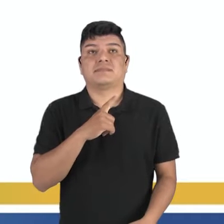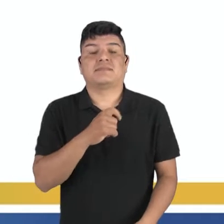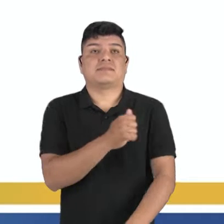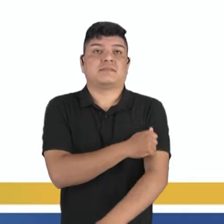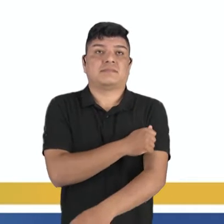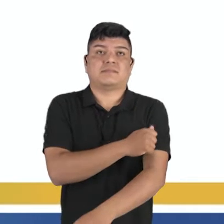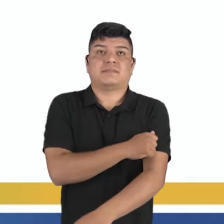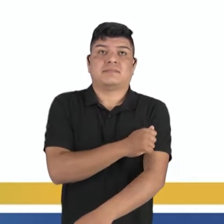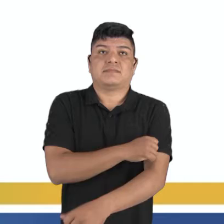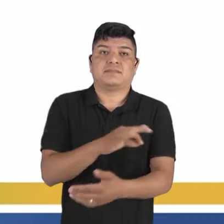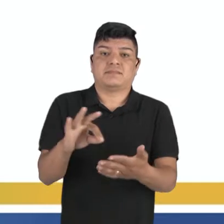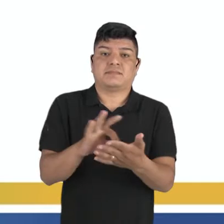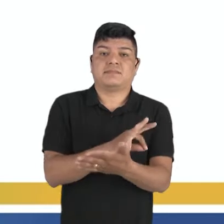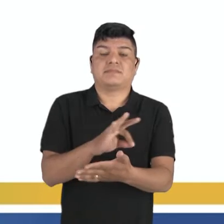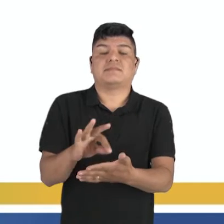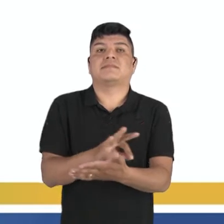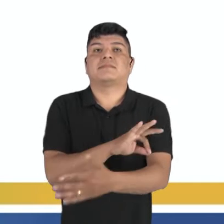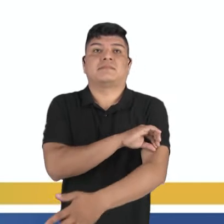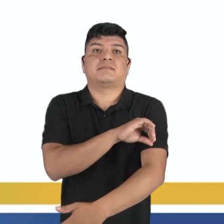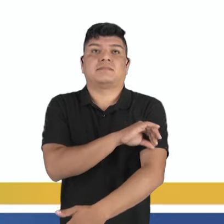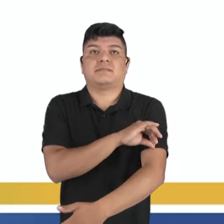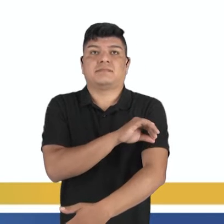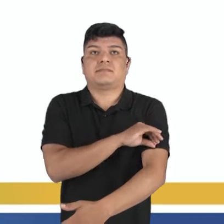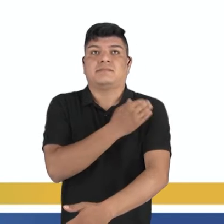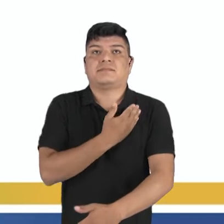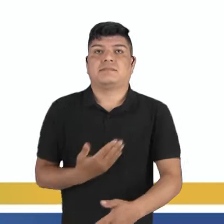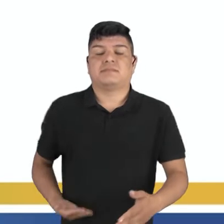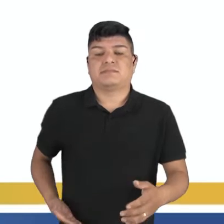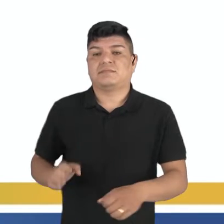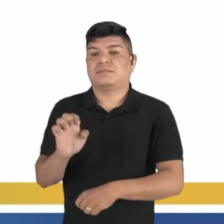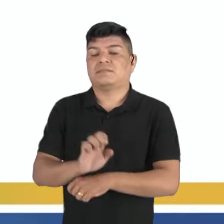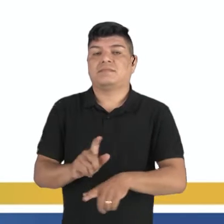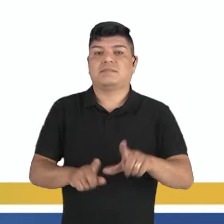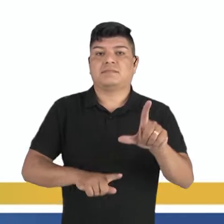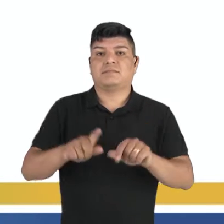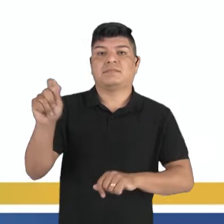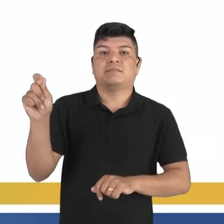aluno matriculado no nono ano da rede pública do estado do Acre. Então, ele